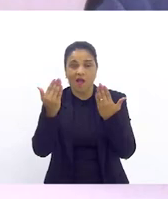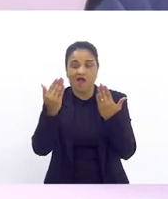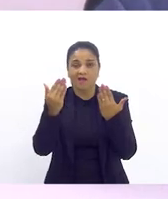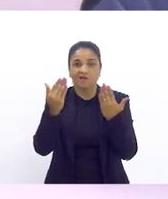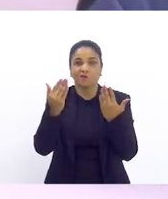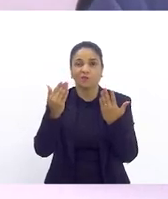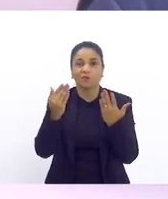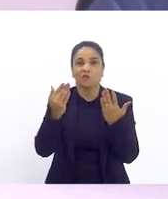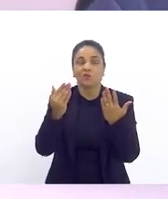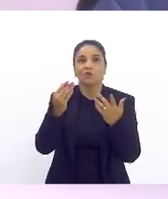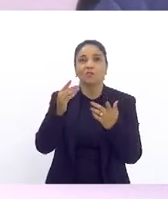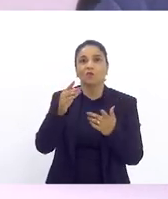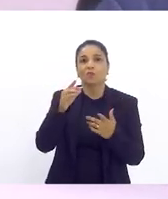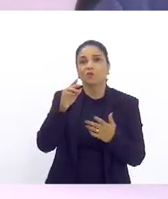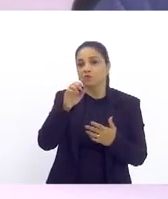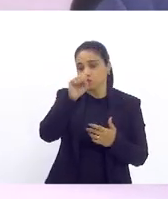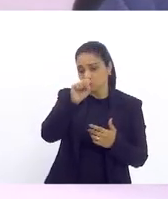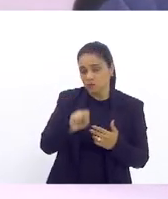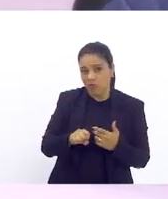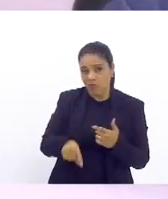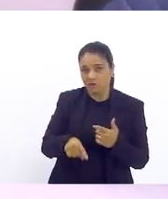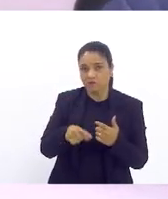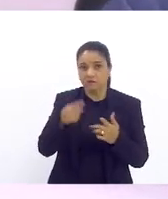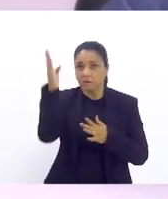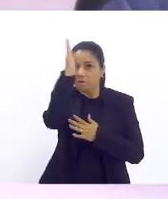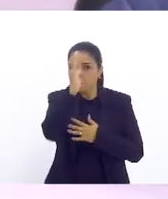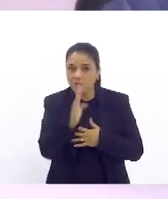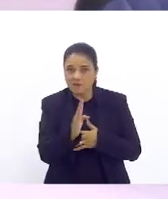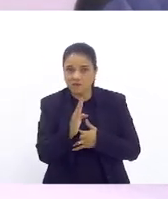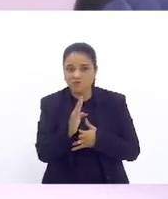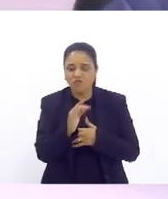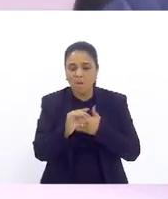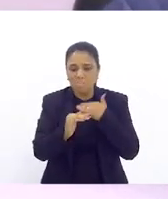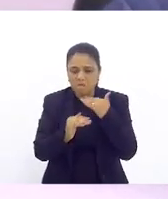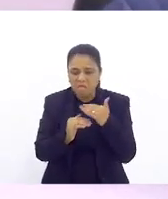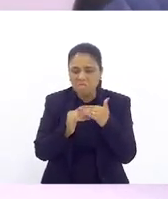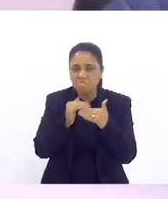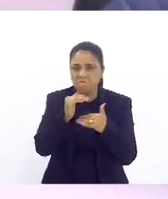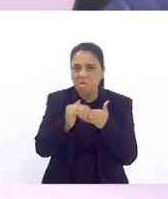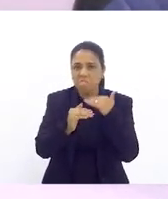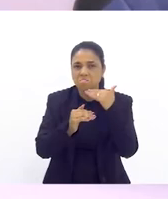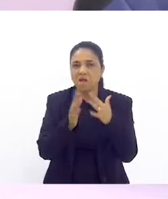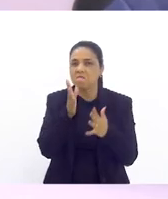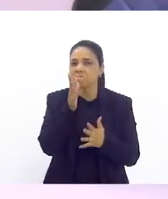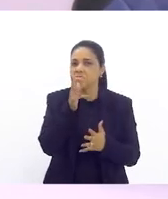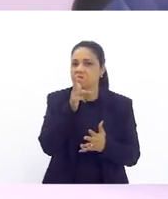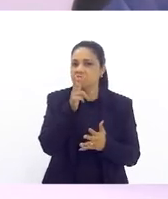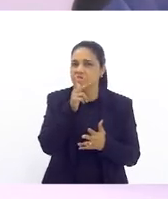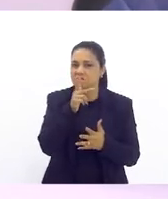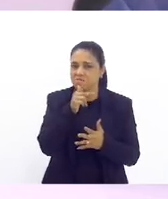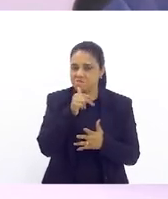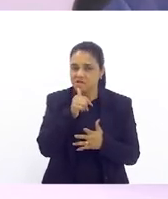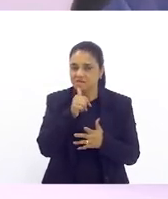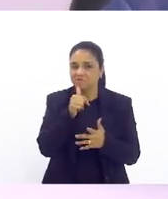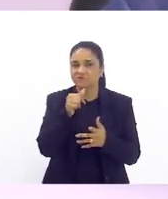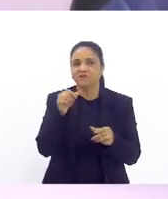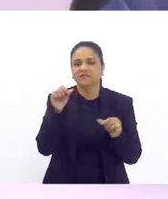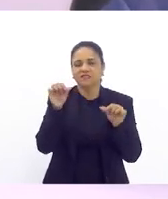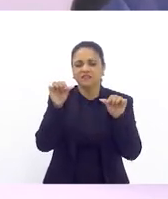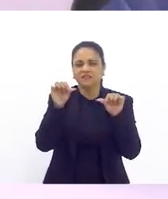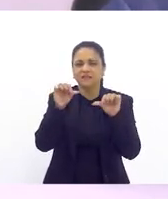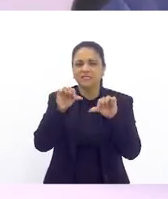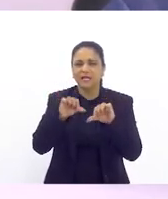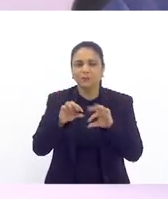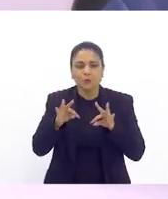com o Brasil a gente cresce menos ou de cai mais em praticamente todos